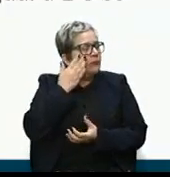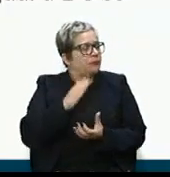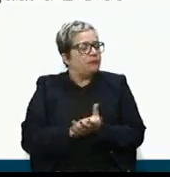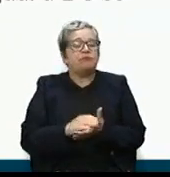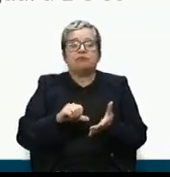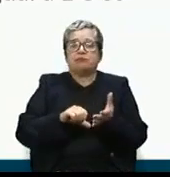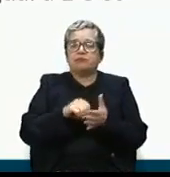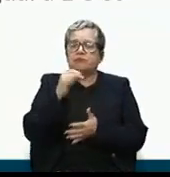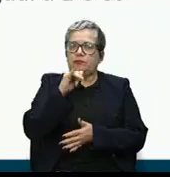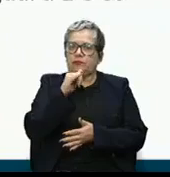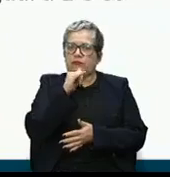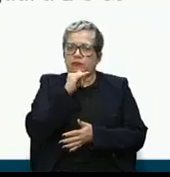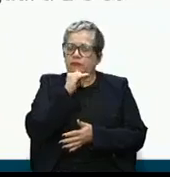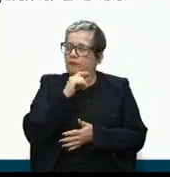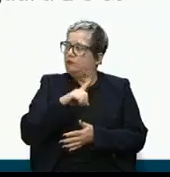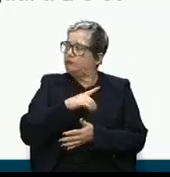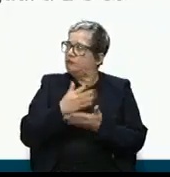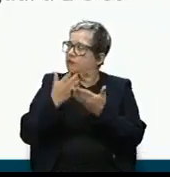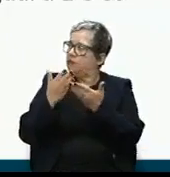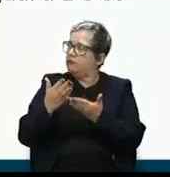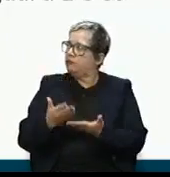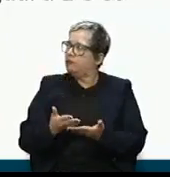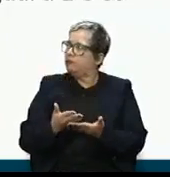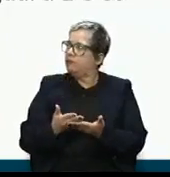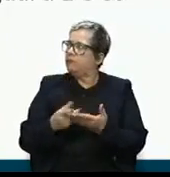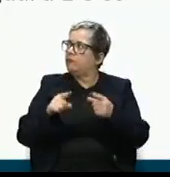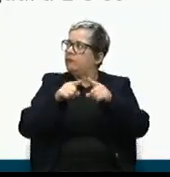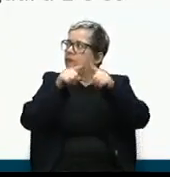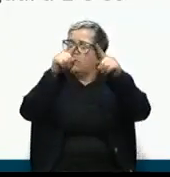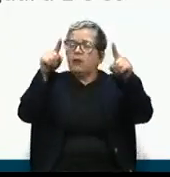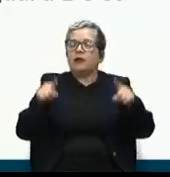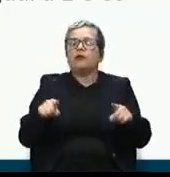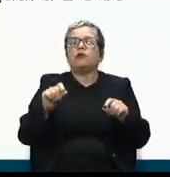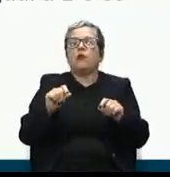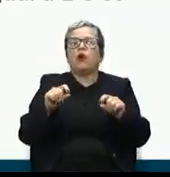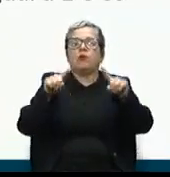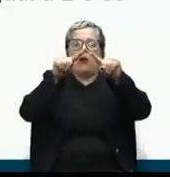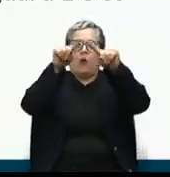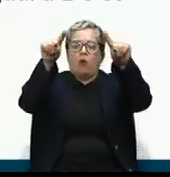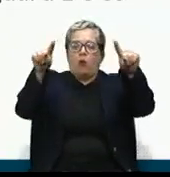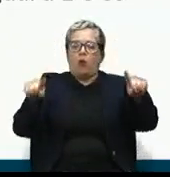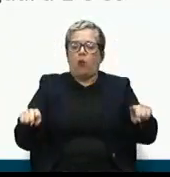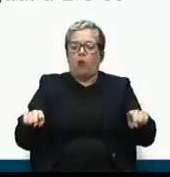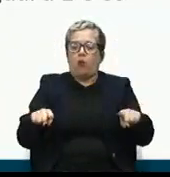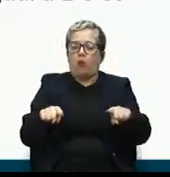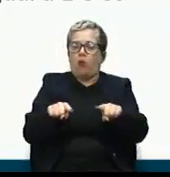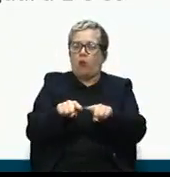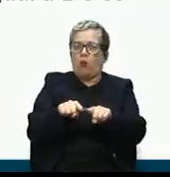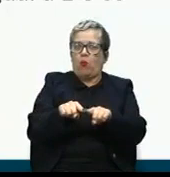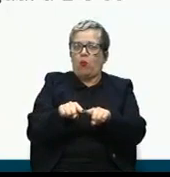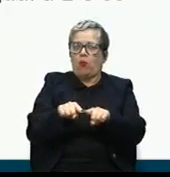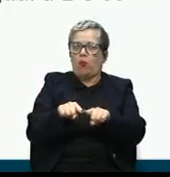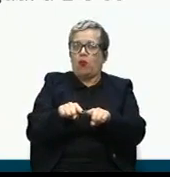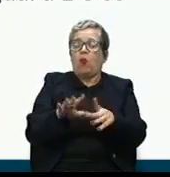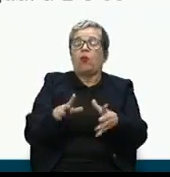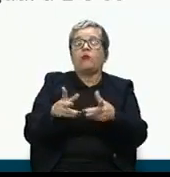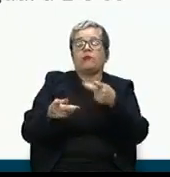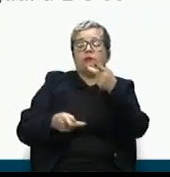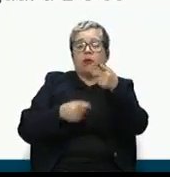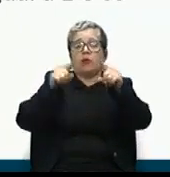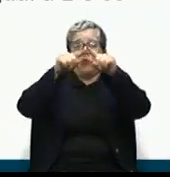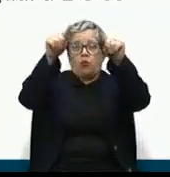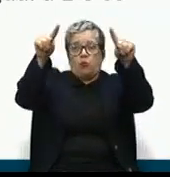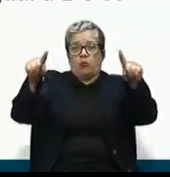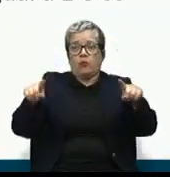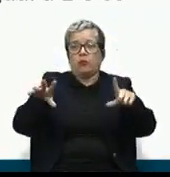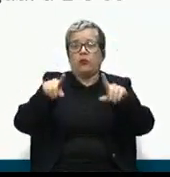primeiro exemplo que nós temos aqui é da matriz quadrada. Quando nós falamos de uma matriz quadrada, o que